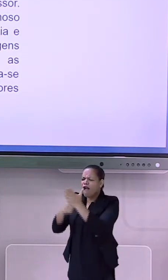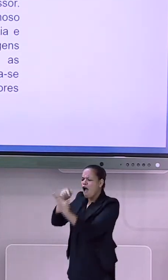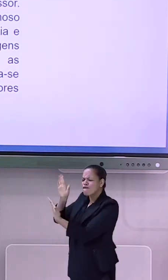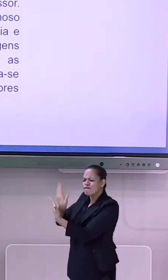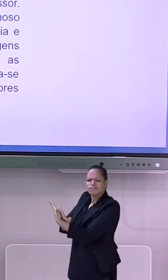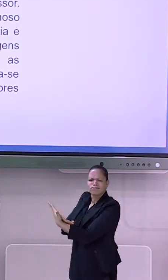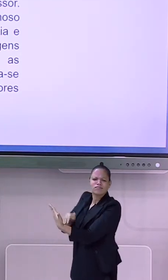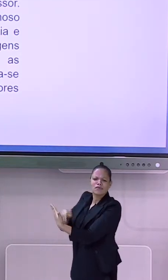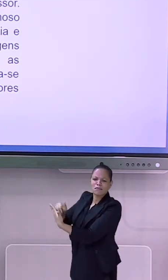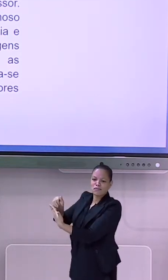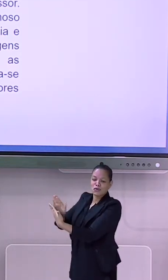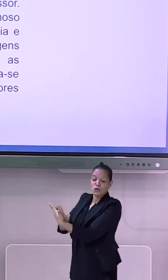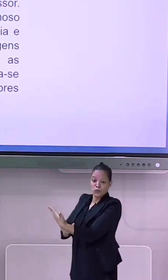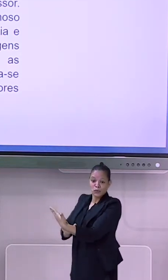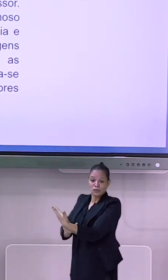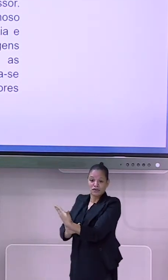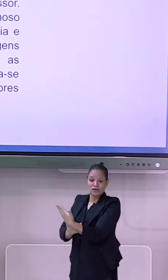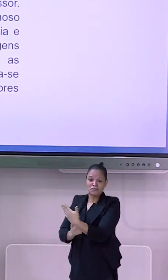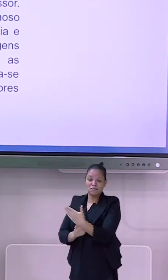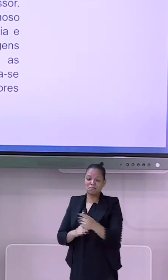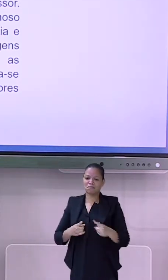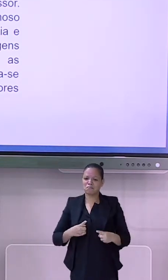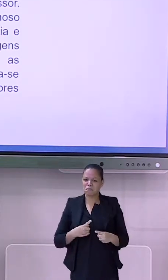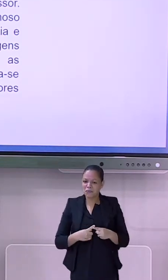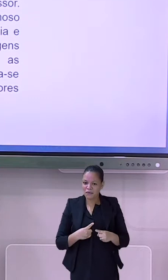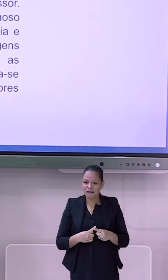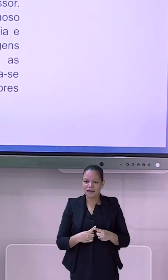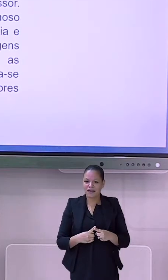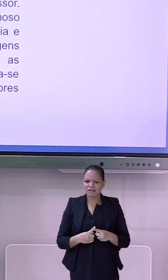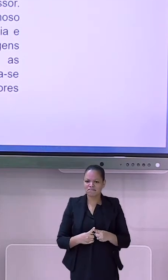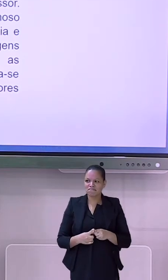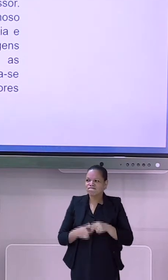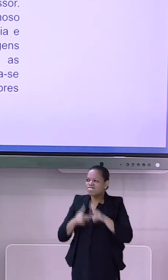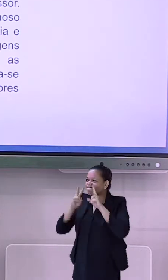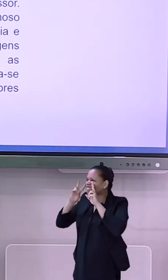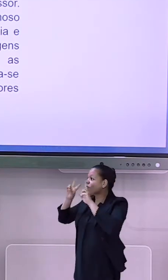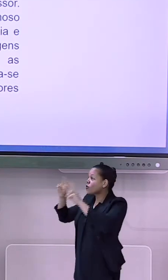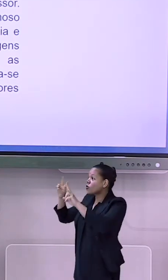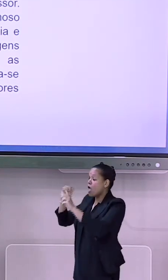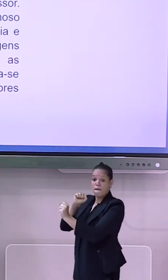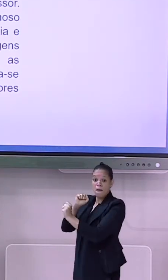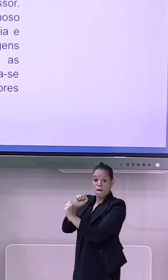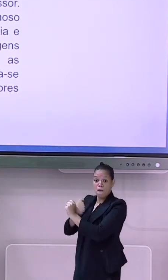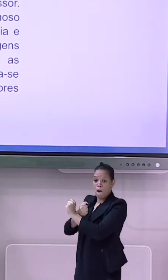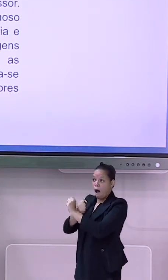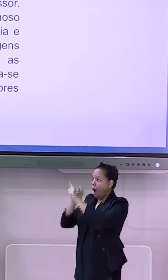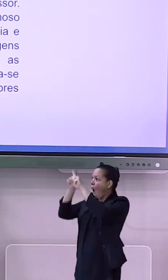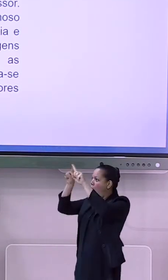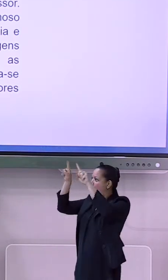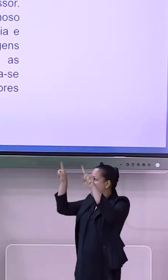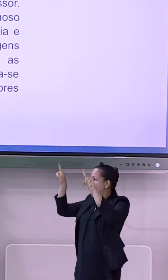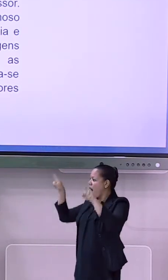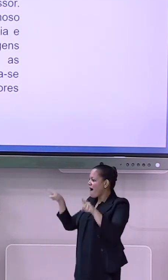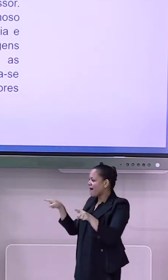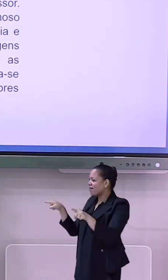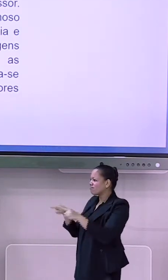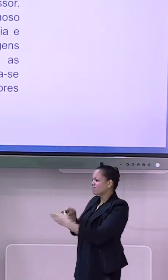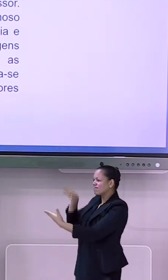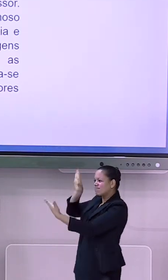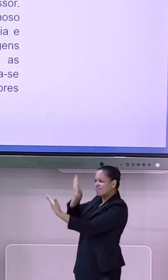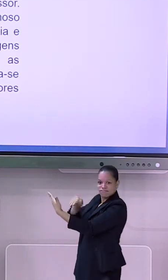quando você vê um quadro, quando você está diante de um quadro, de uma obra de arte, ela tem